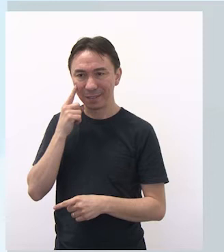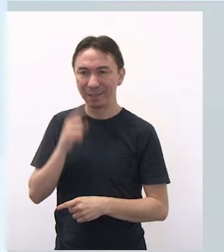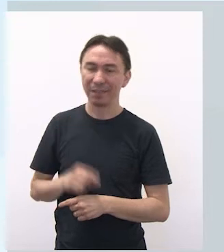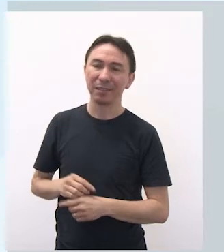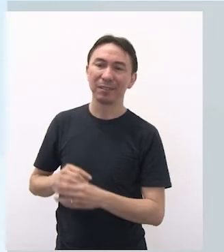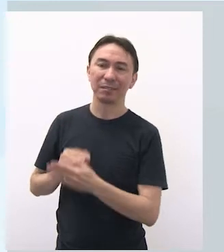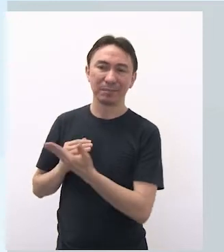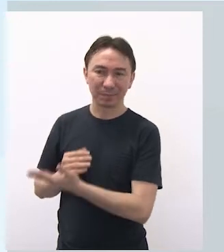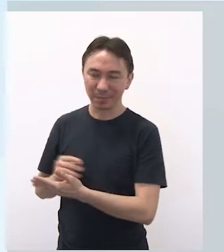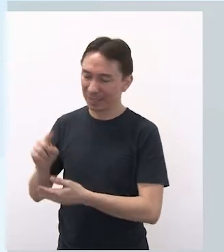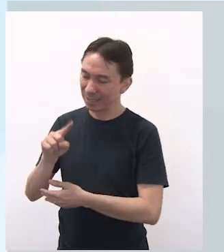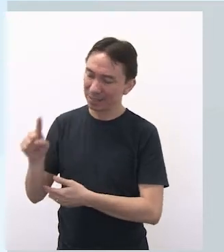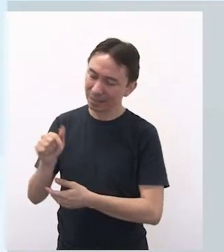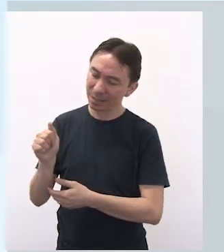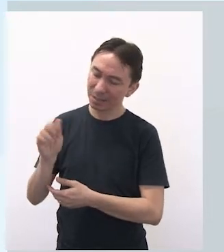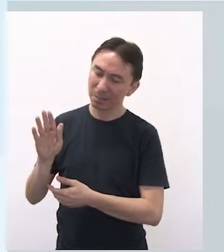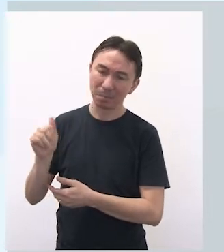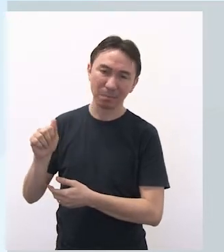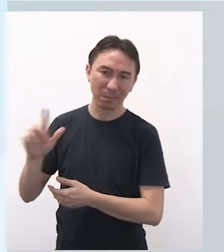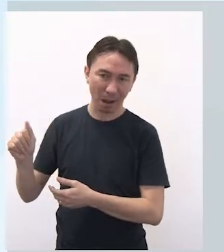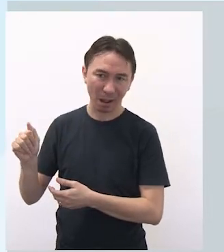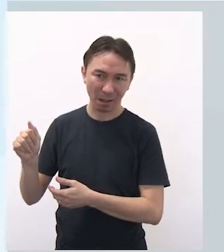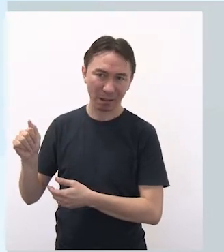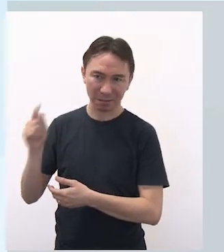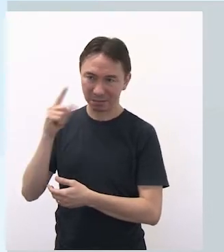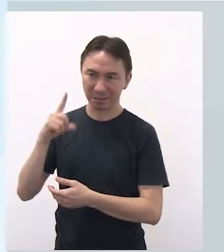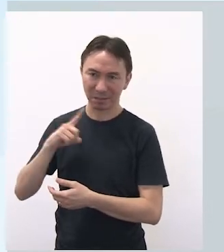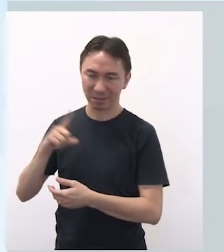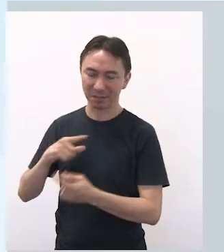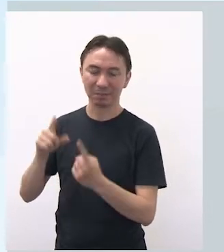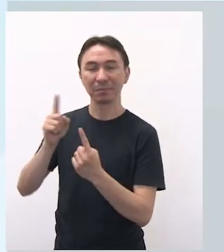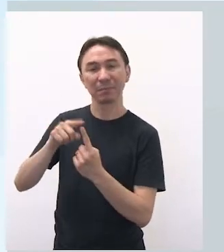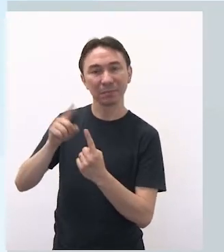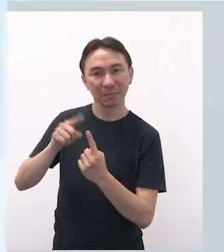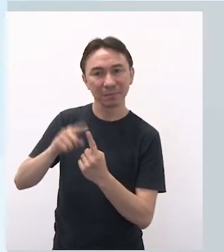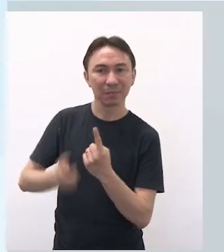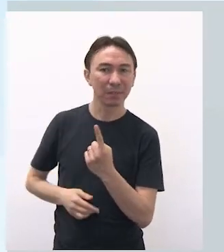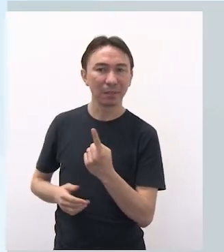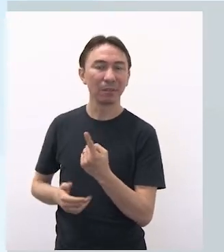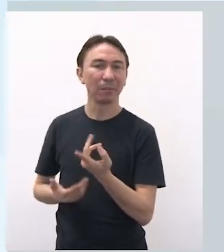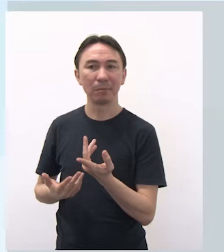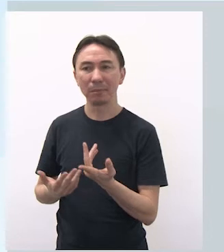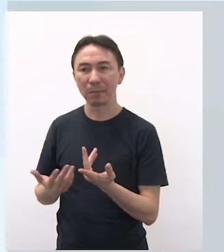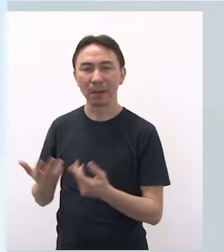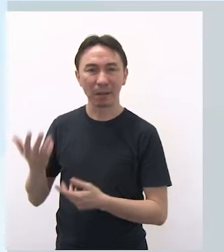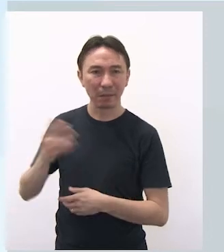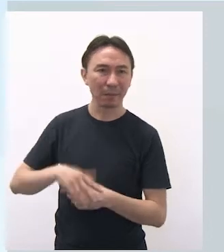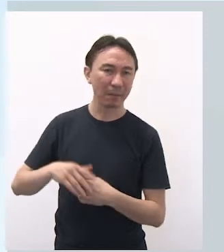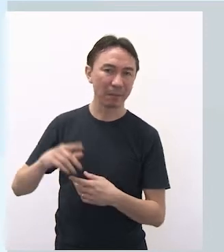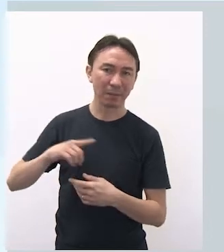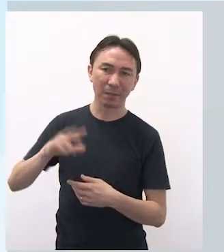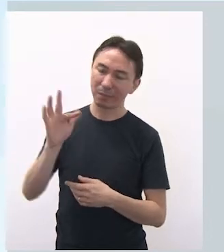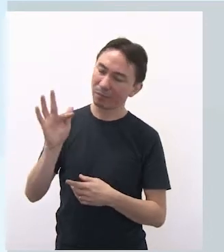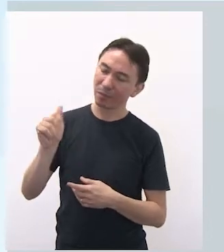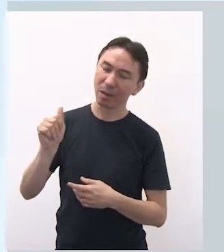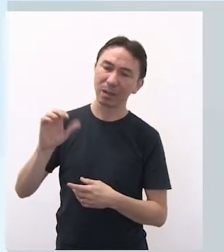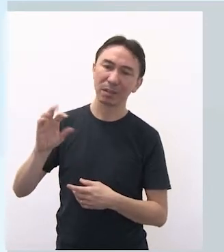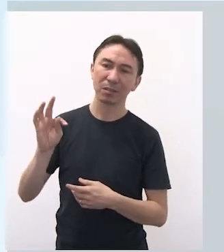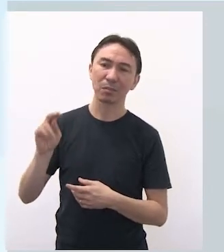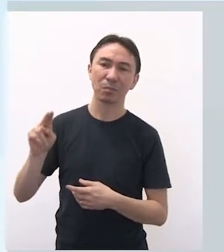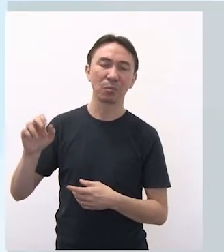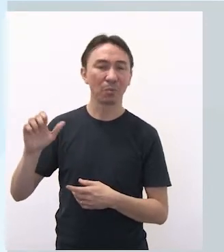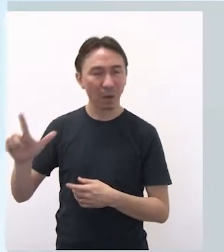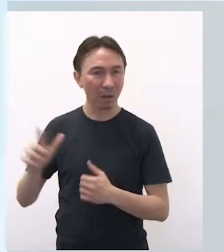conhecimentos básicos, ou até, se a gente falar, então, com os 4 pilares da educação também, que é o aprender